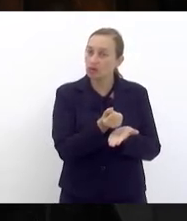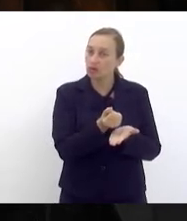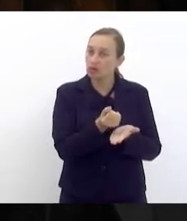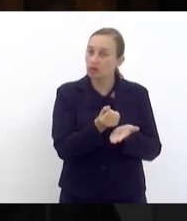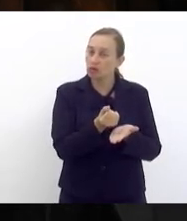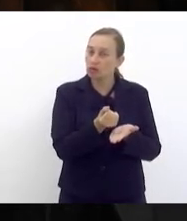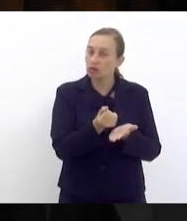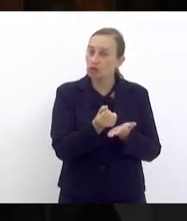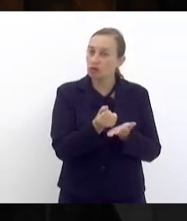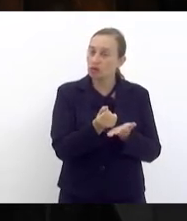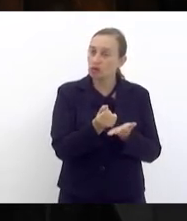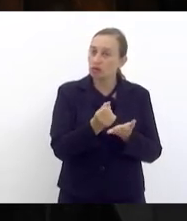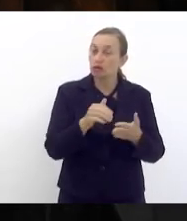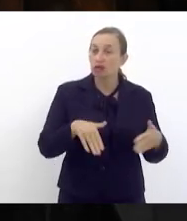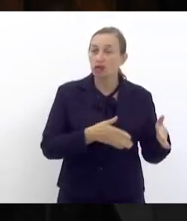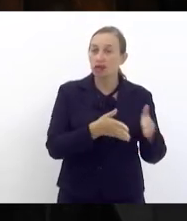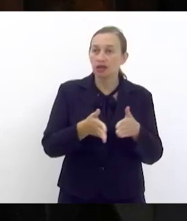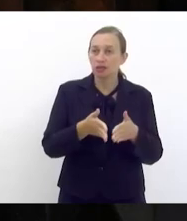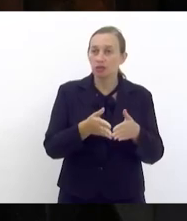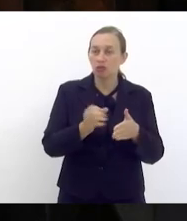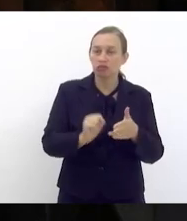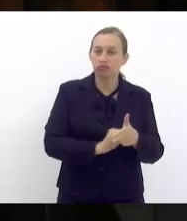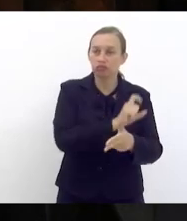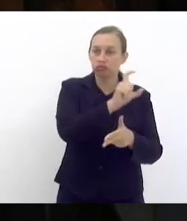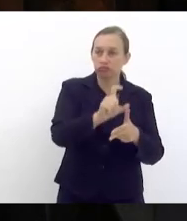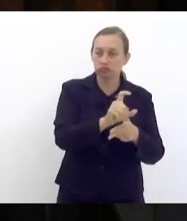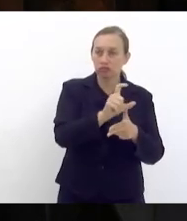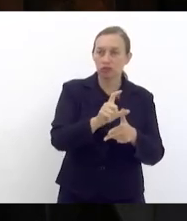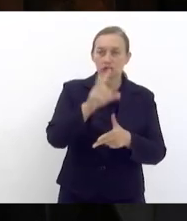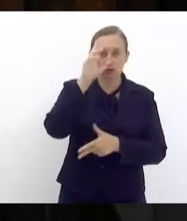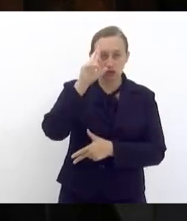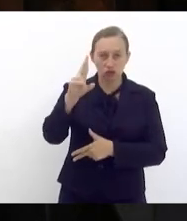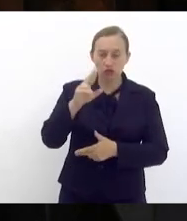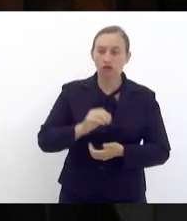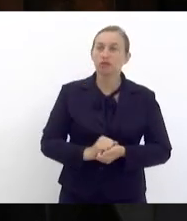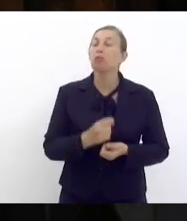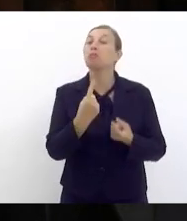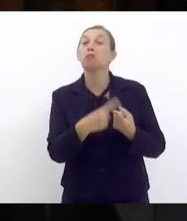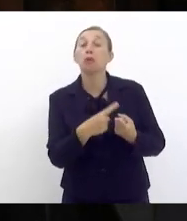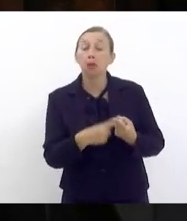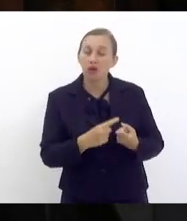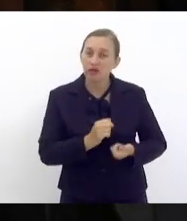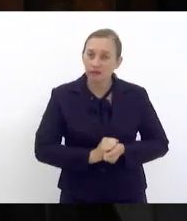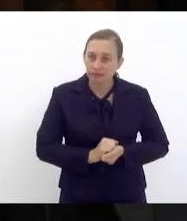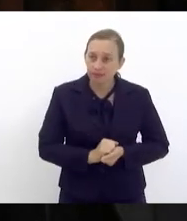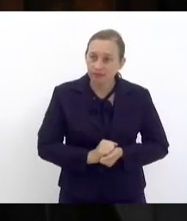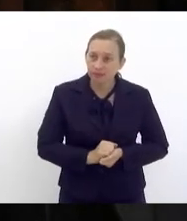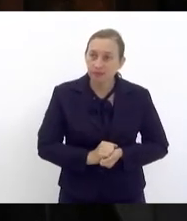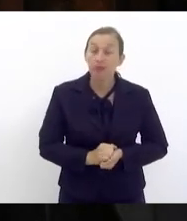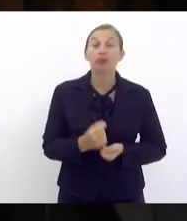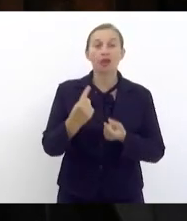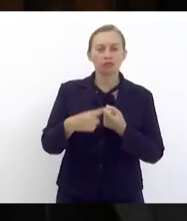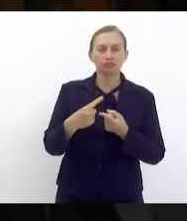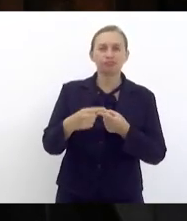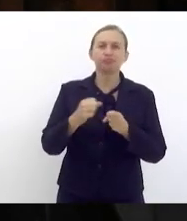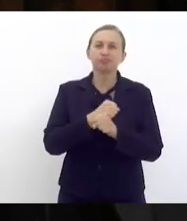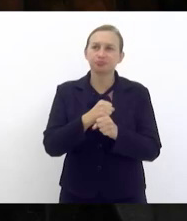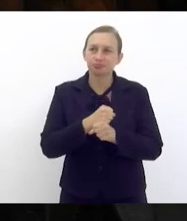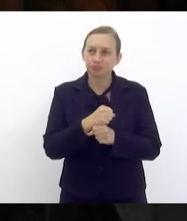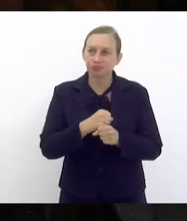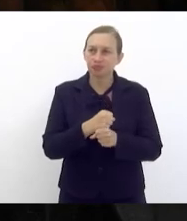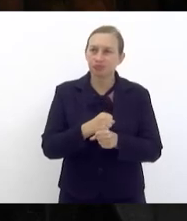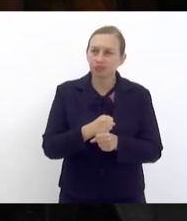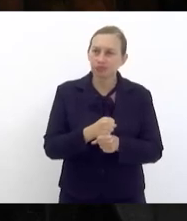oficial encaminhado pelo chefe do Executivo. E por que o fez? Porque no ano